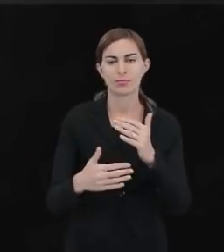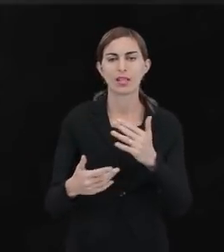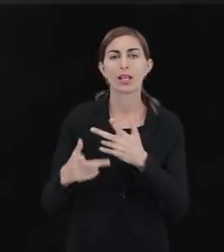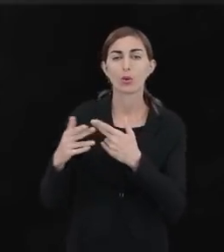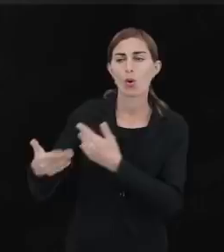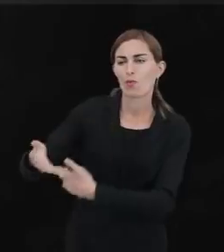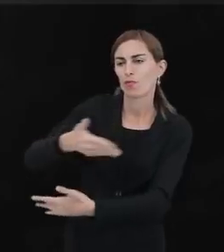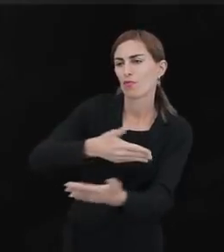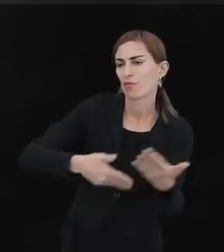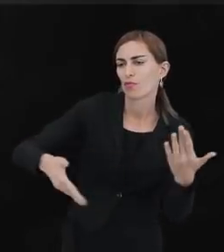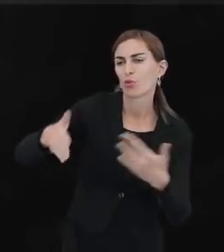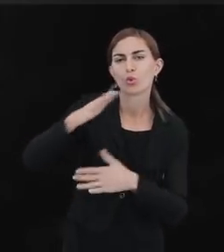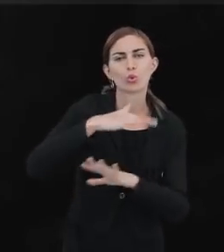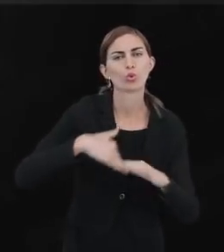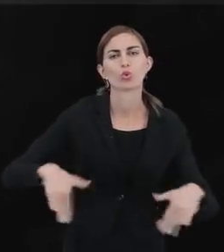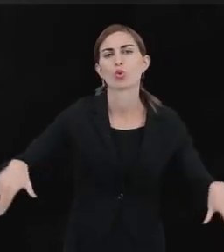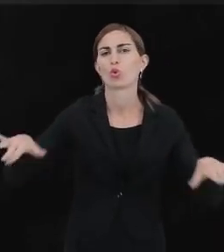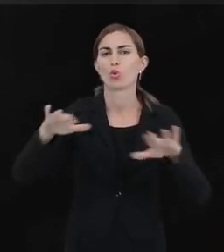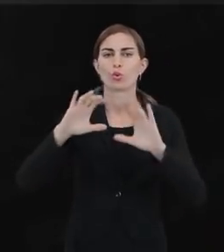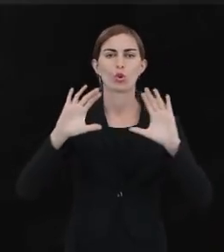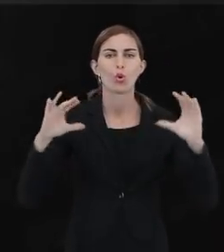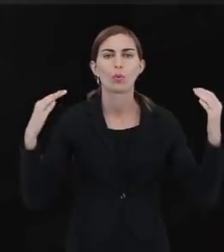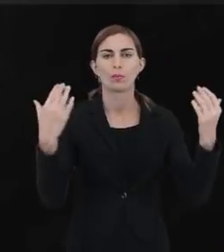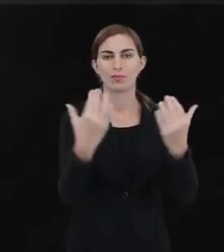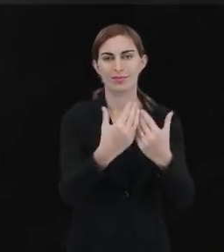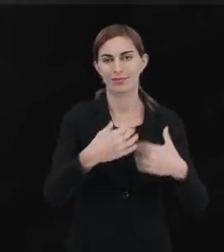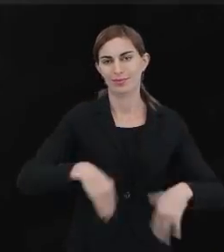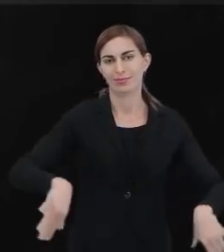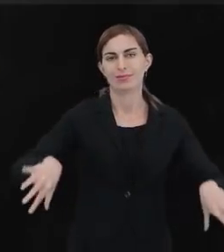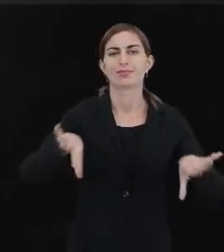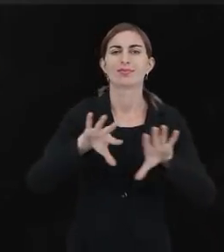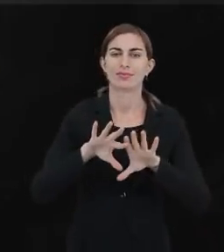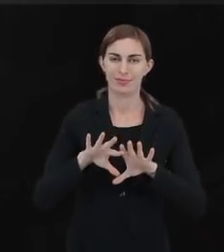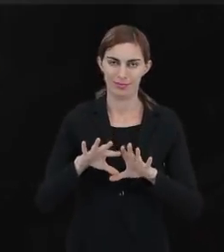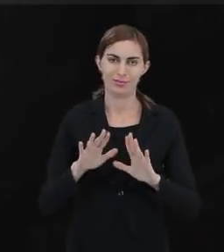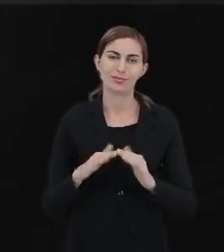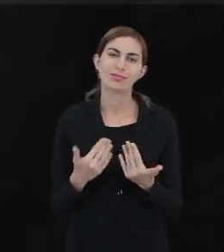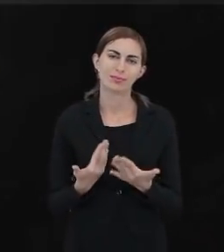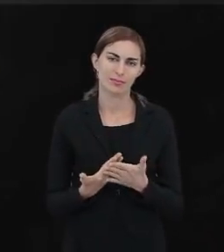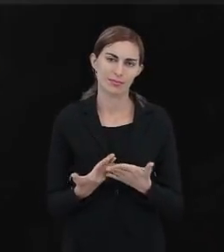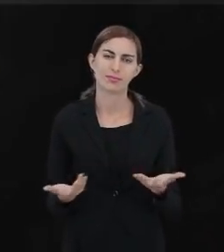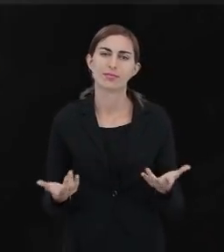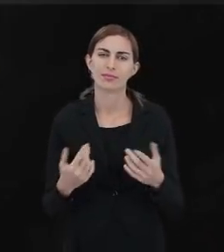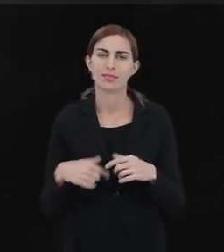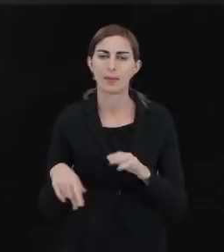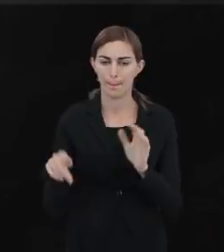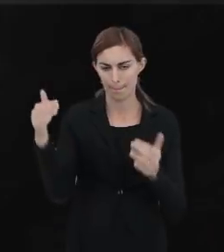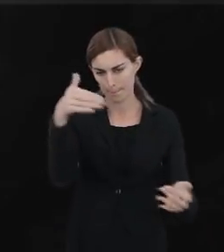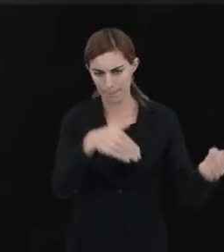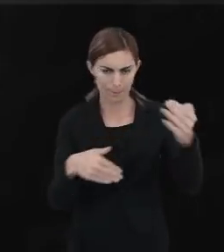envolvimento de toda esta comunidade que a pouco nós nos referíamos e ele tem uma participação importante